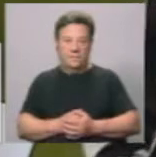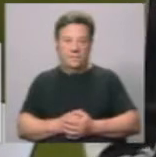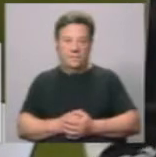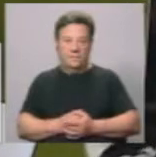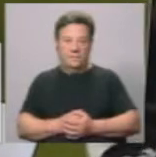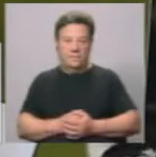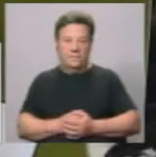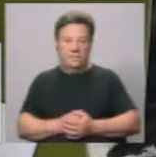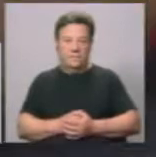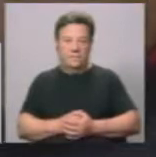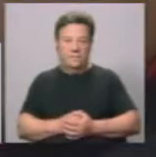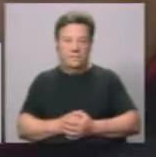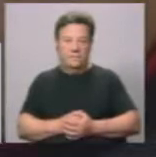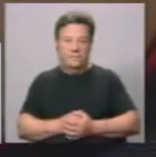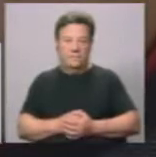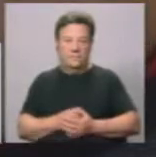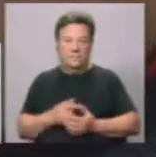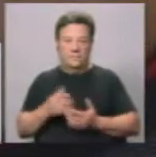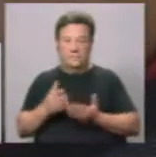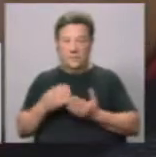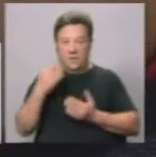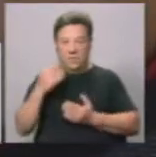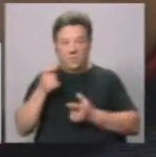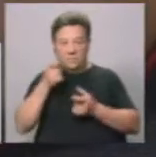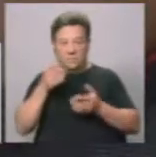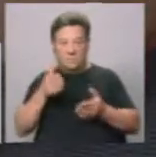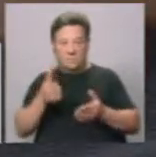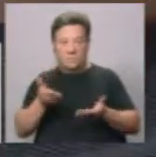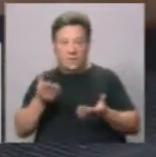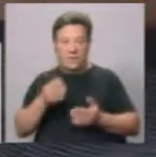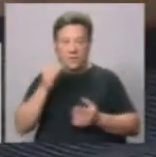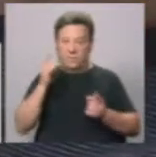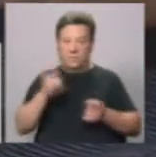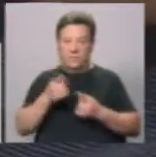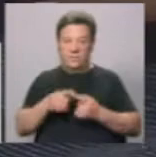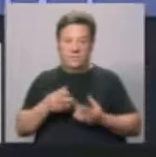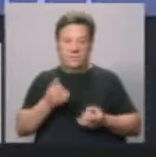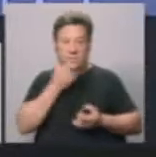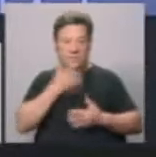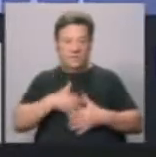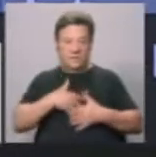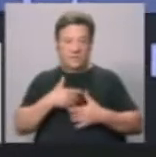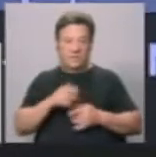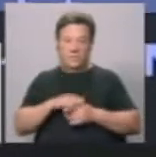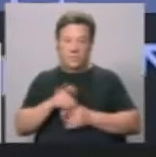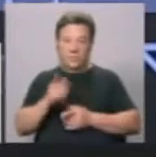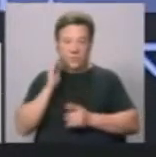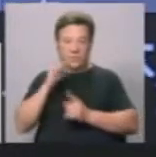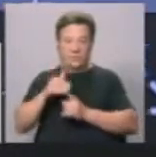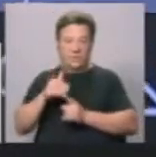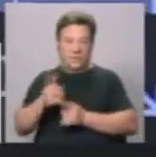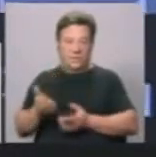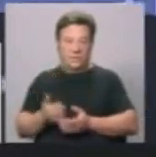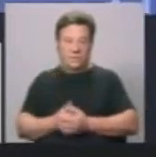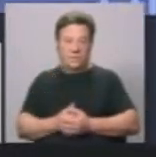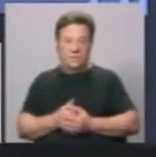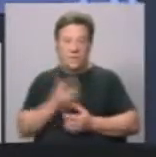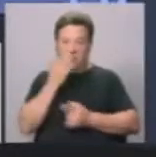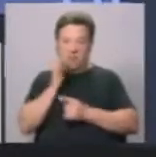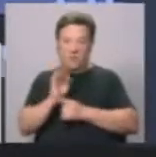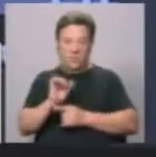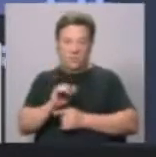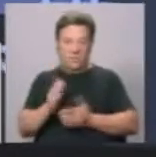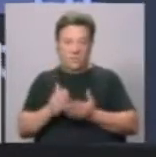coeficiente. Alunos mais atentos, professores mais satisfeitos com os resultados. A atitude dos